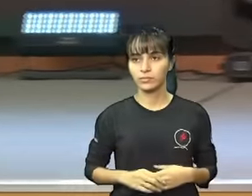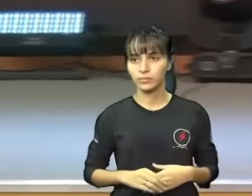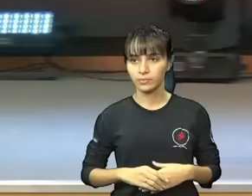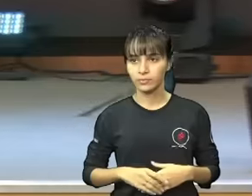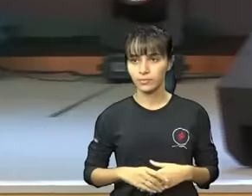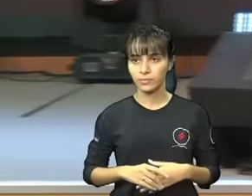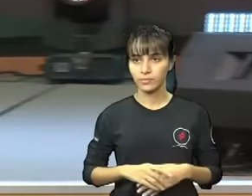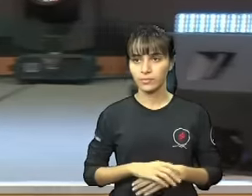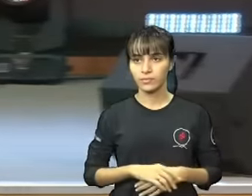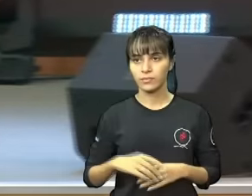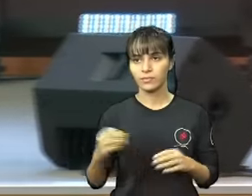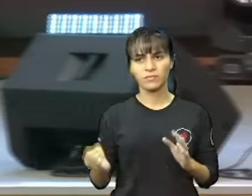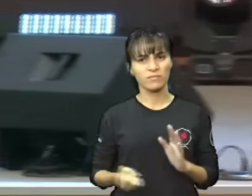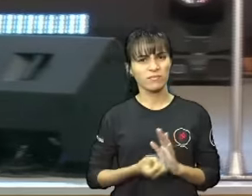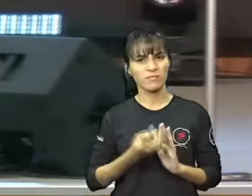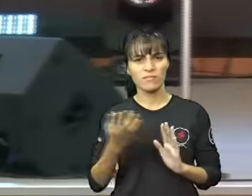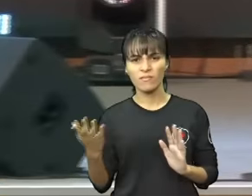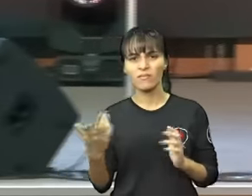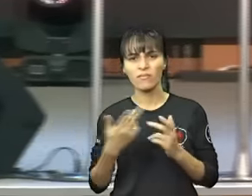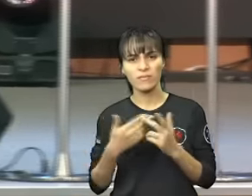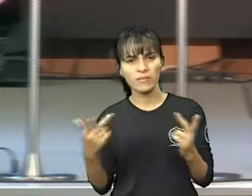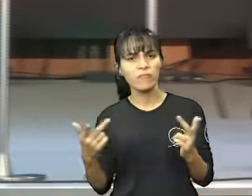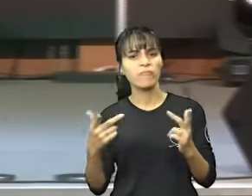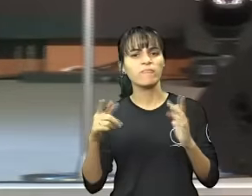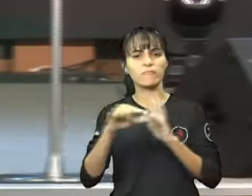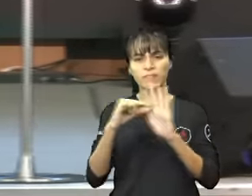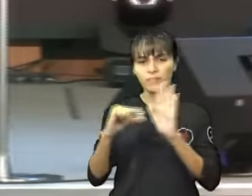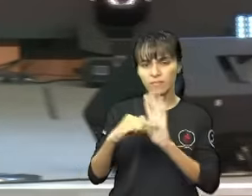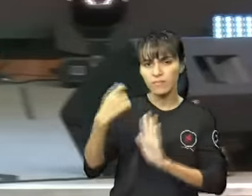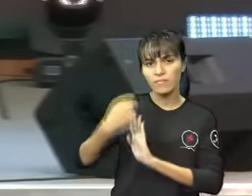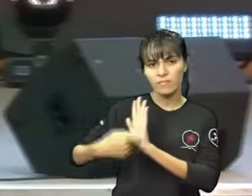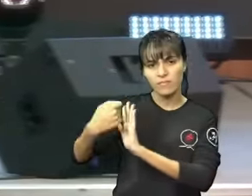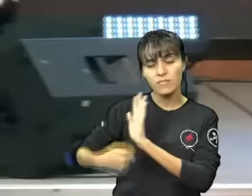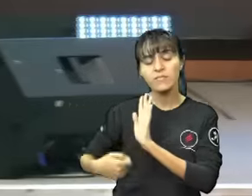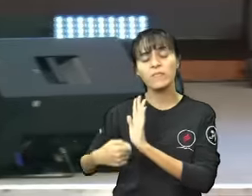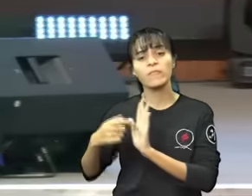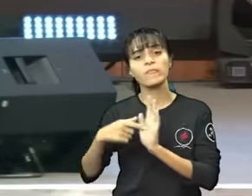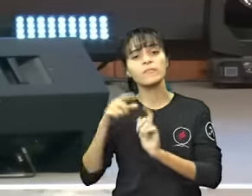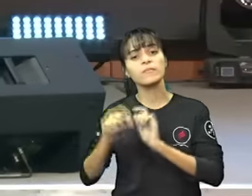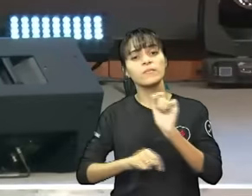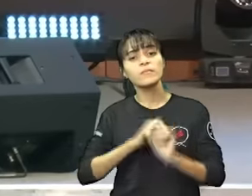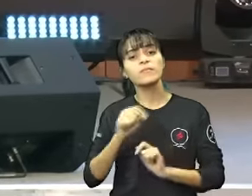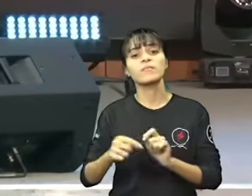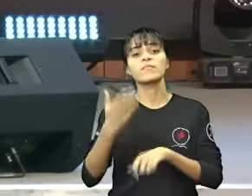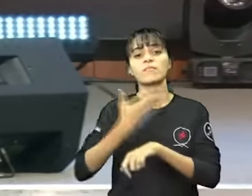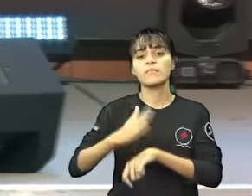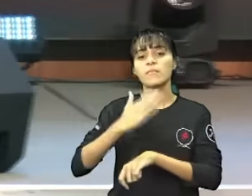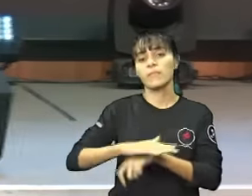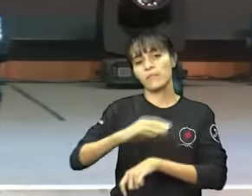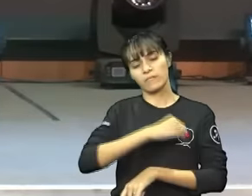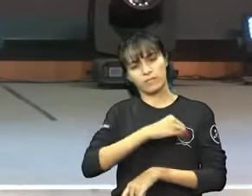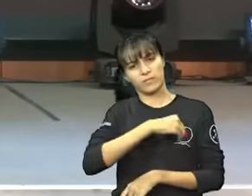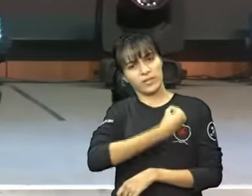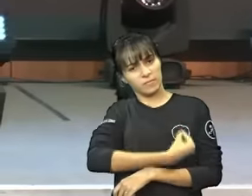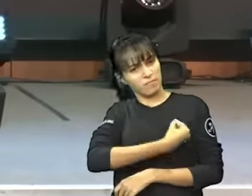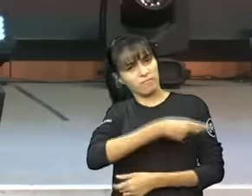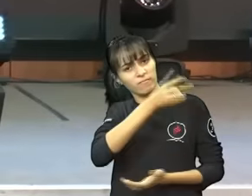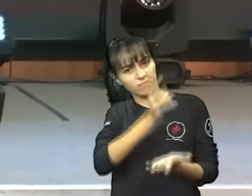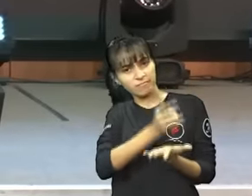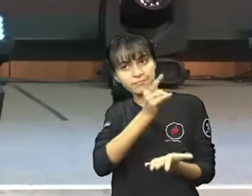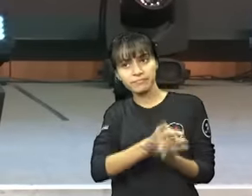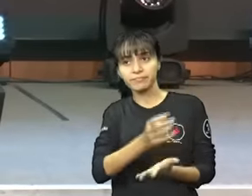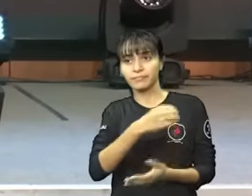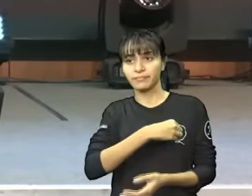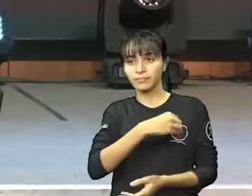em várias vezes em várias passagens O que é pratica do pecado que é você viver no pecado eu vou